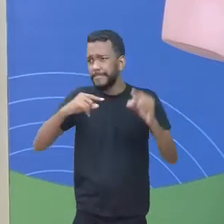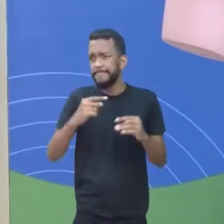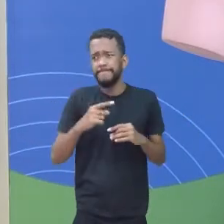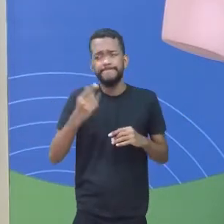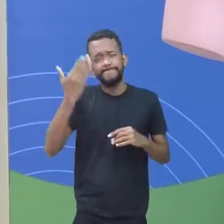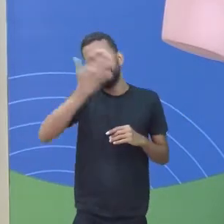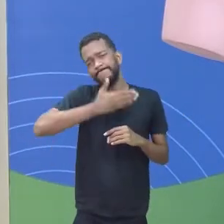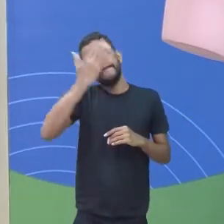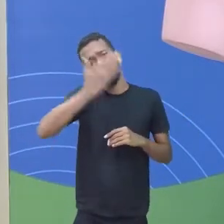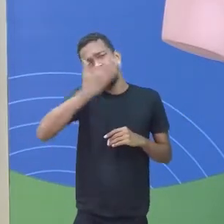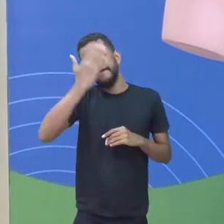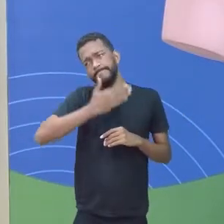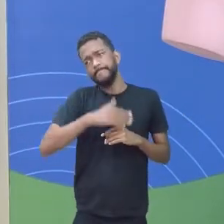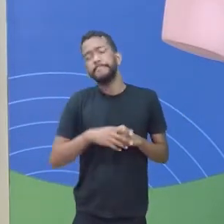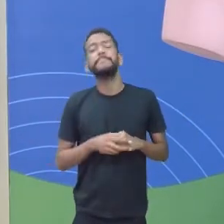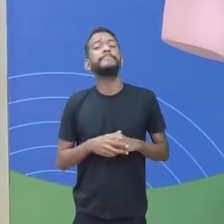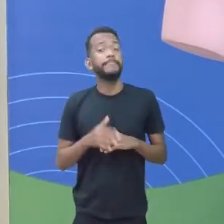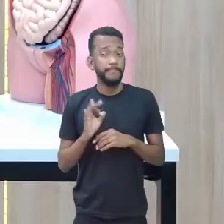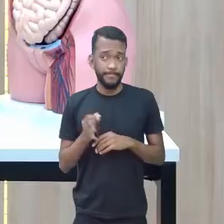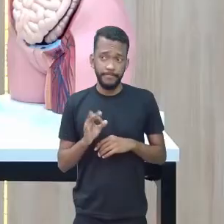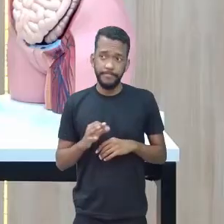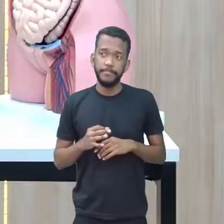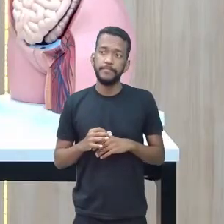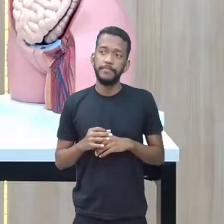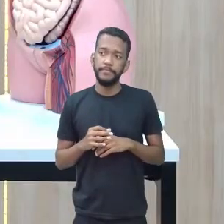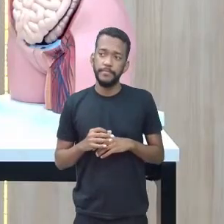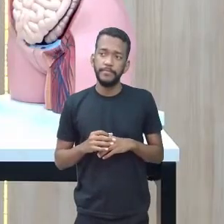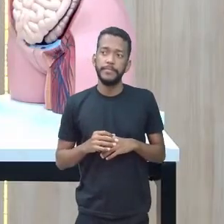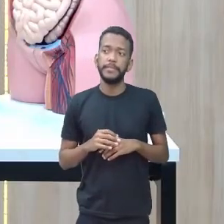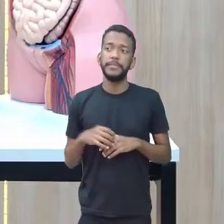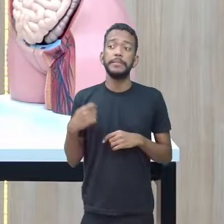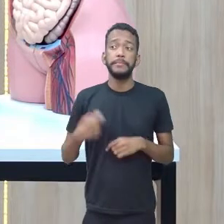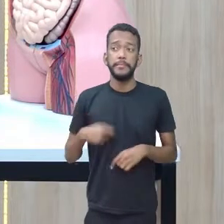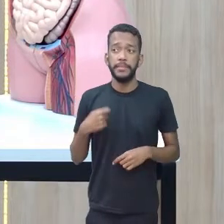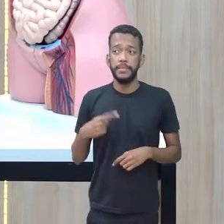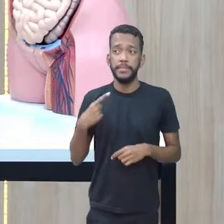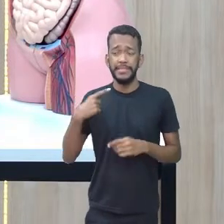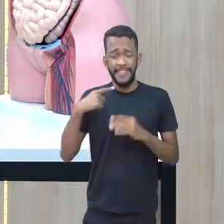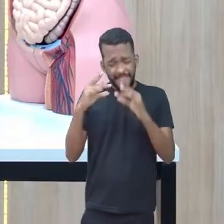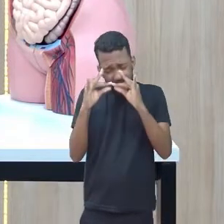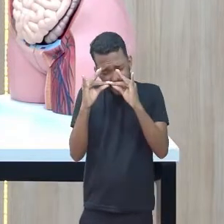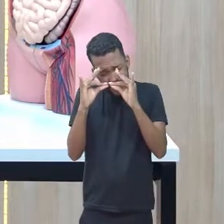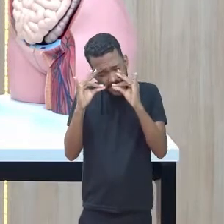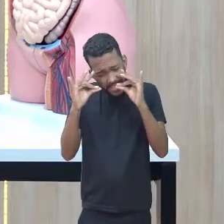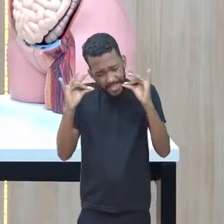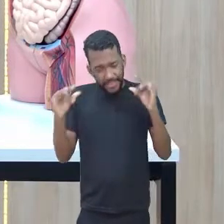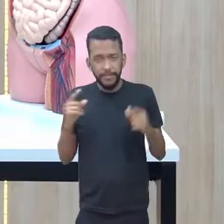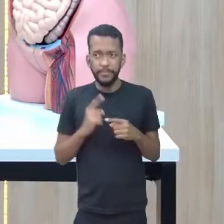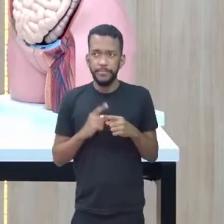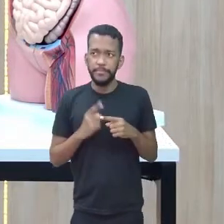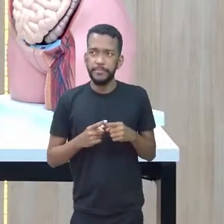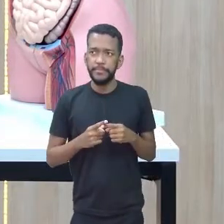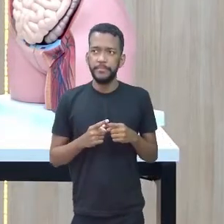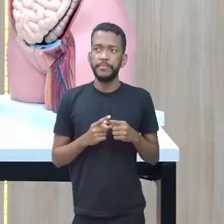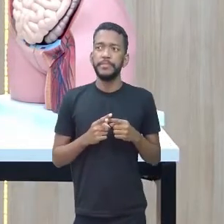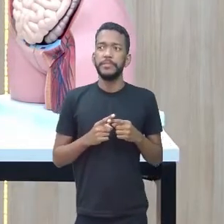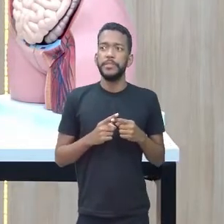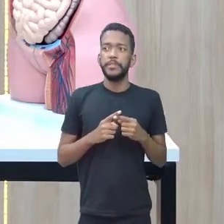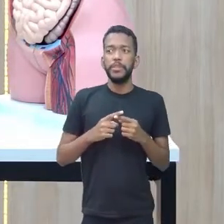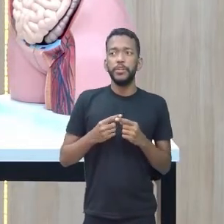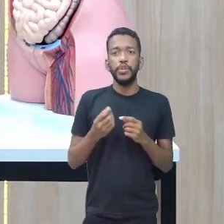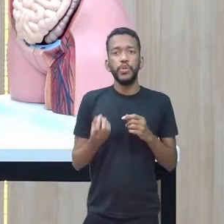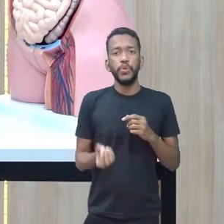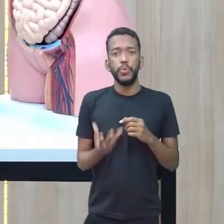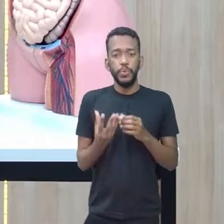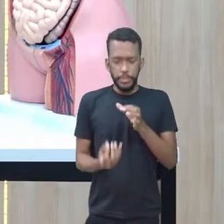está conseguindo ver. Pois é, pessoal. É preciso que seja bem fino mesmo, para que, que a luz